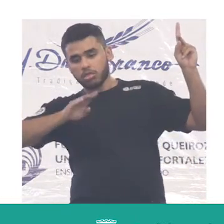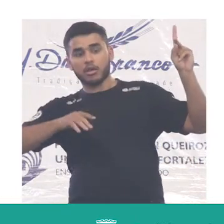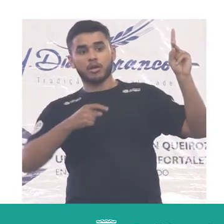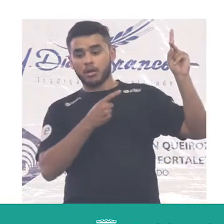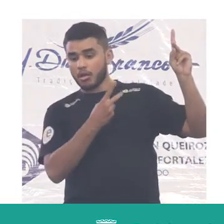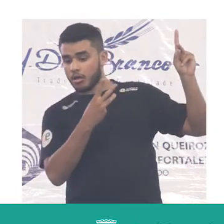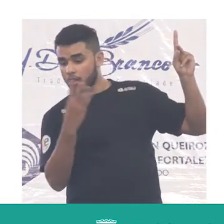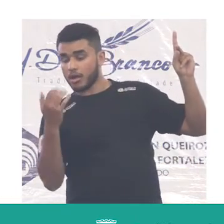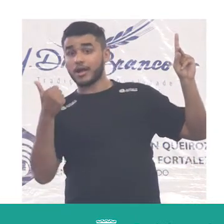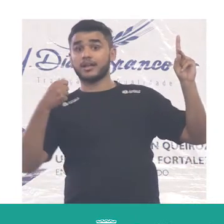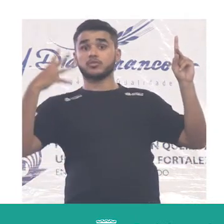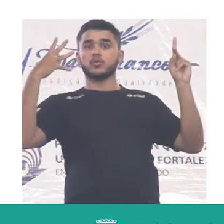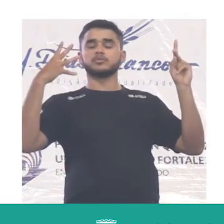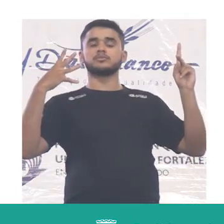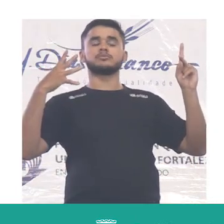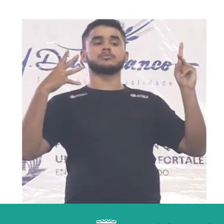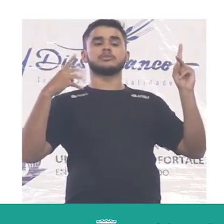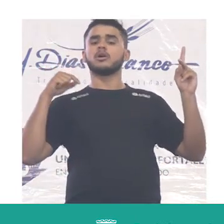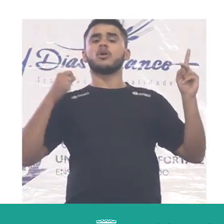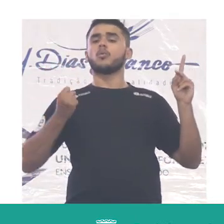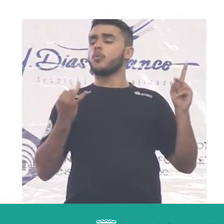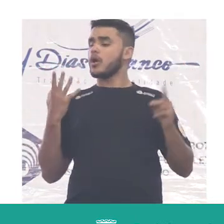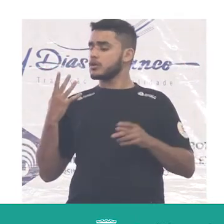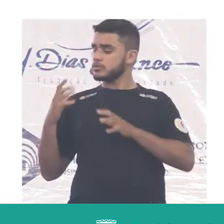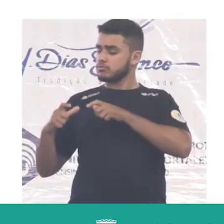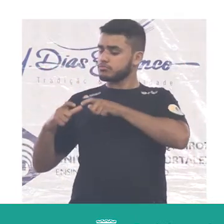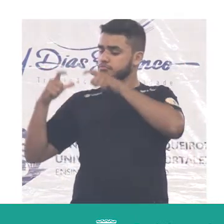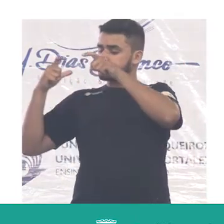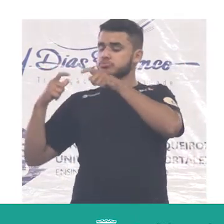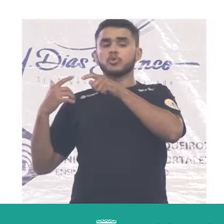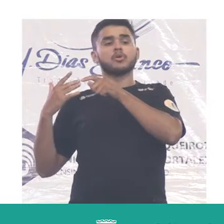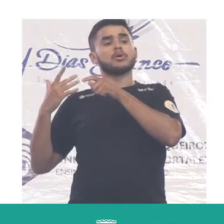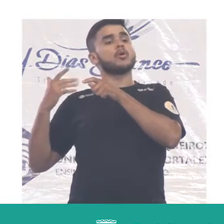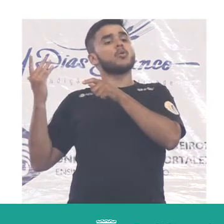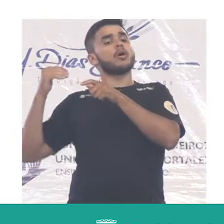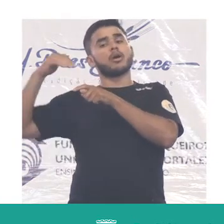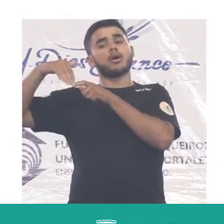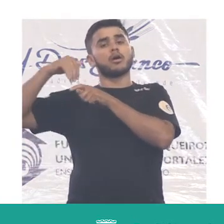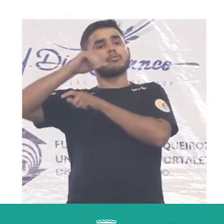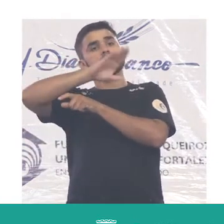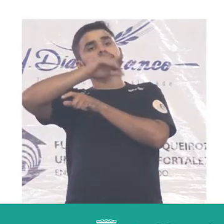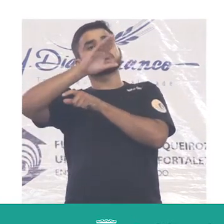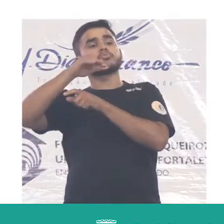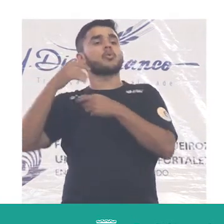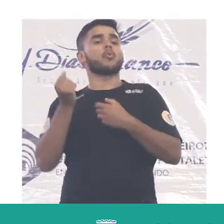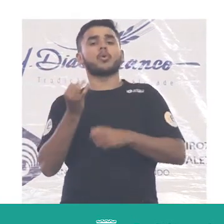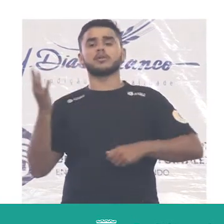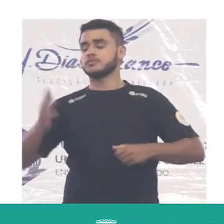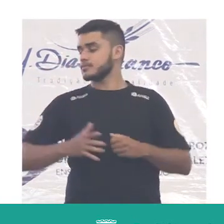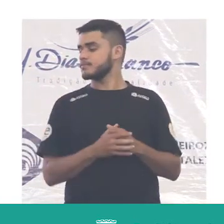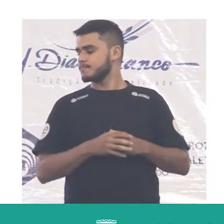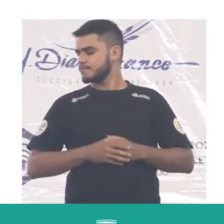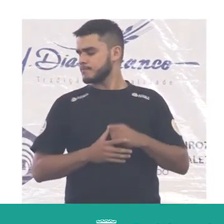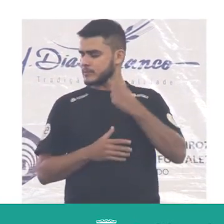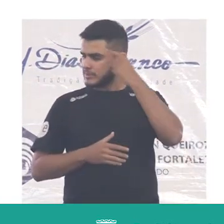Se você olhar para essa figura aí, ó, você tem um problema sério aí para a gente, né?